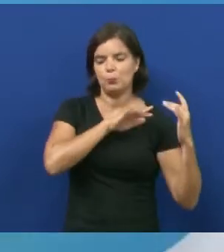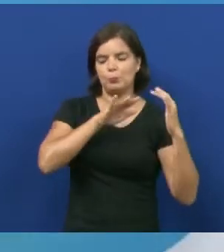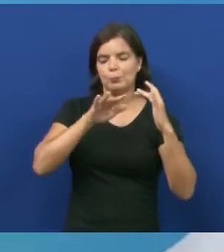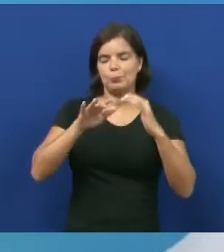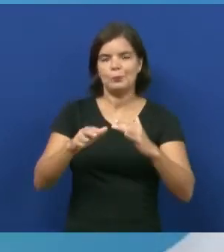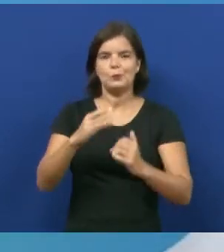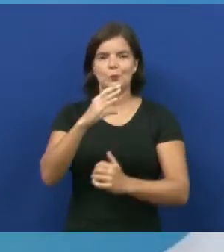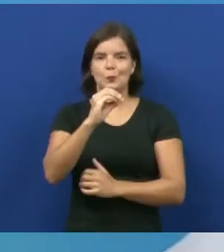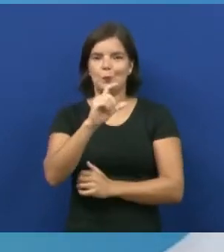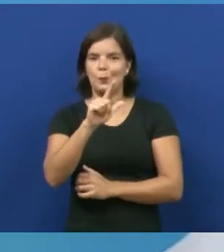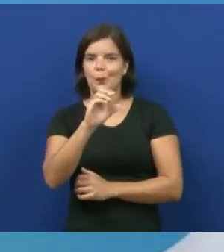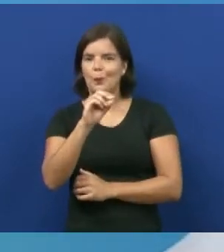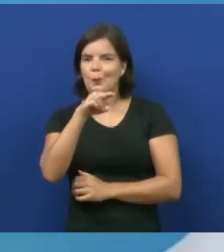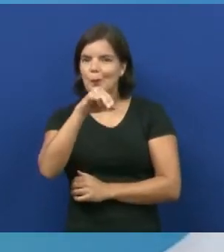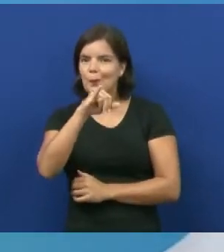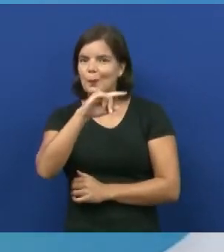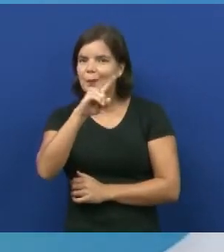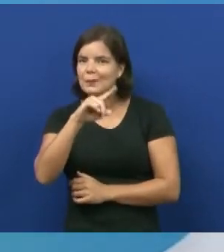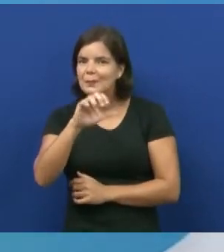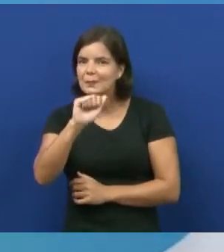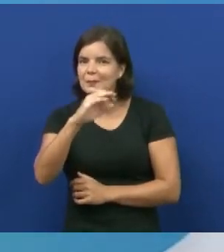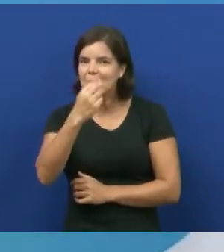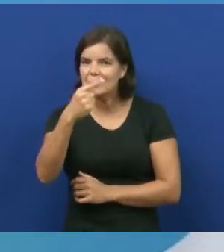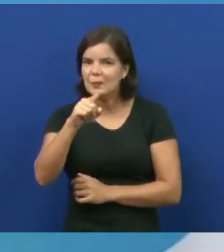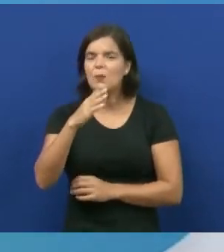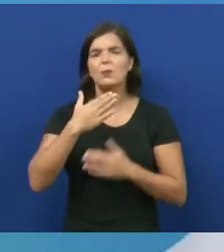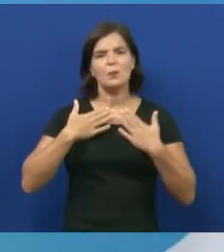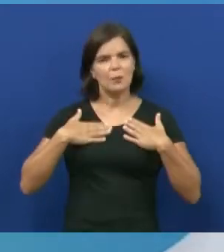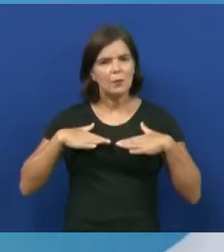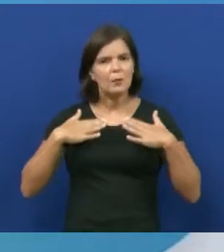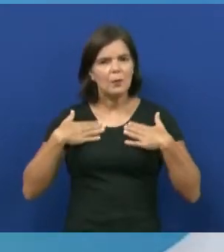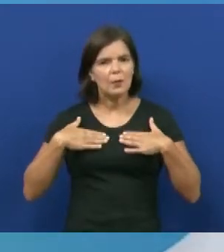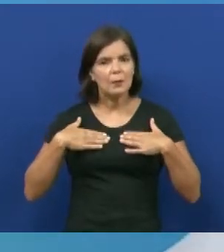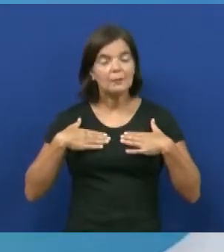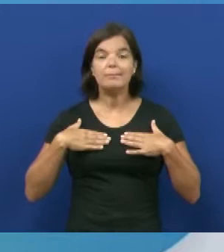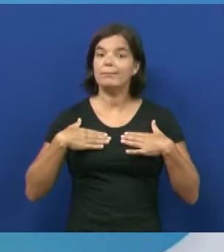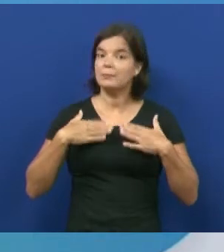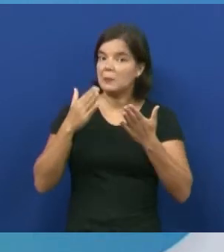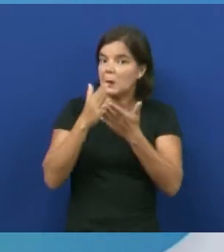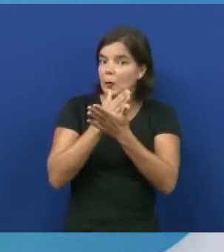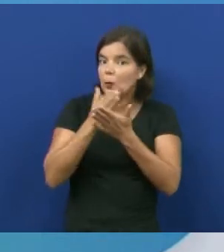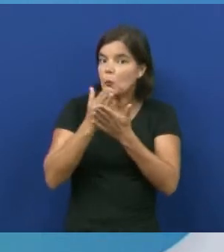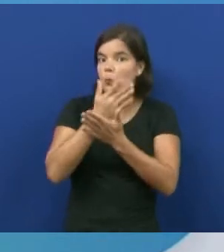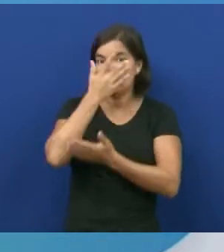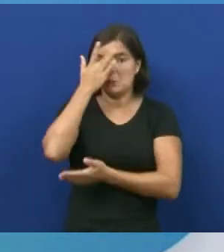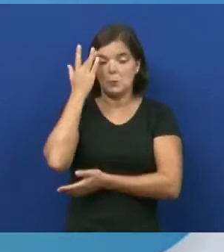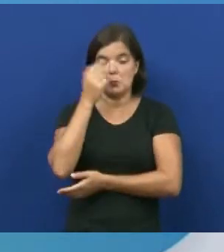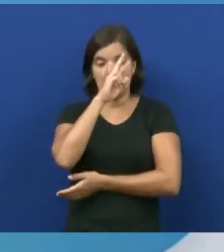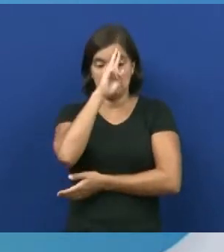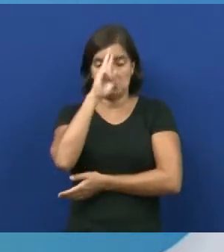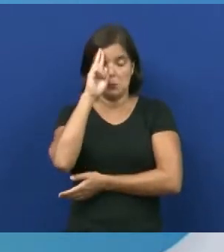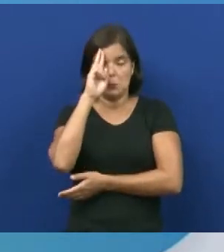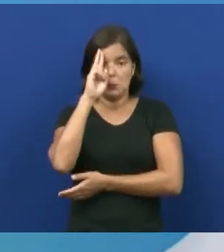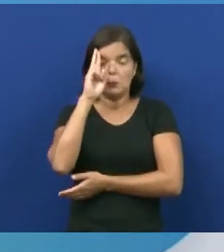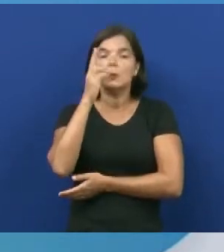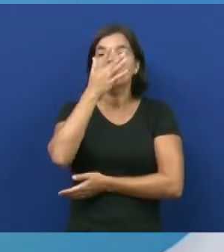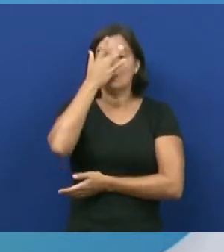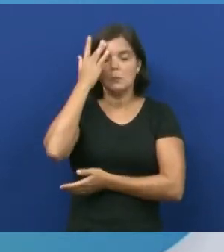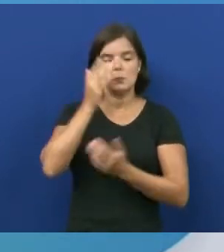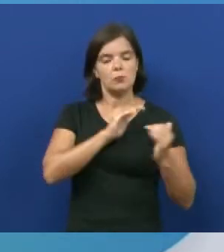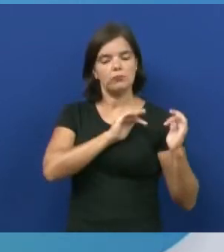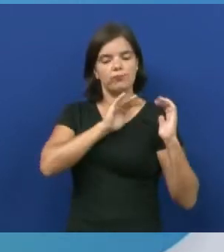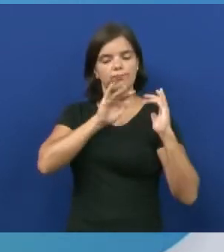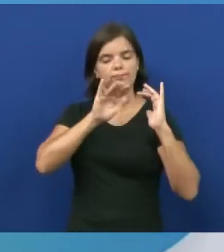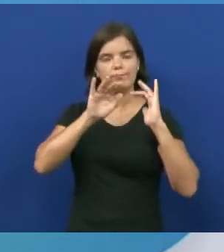de colonização foi pacífico? Diz alguns historiadores que os